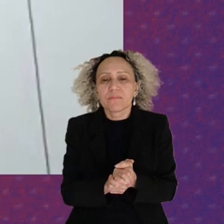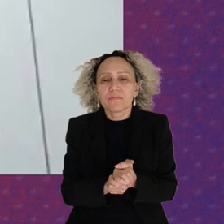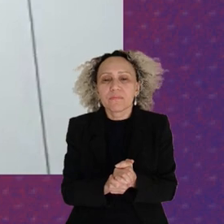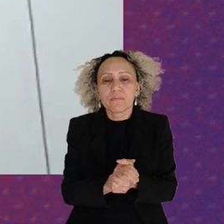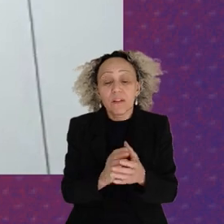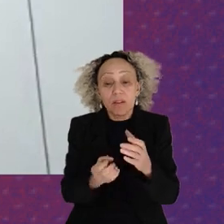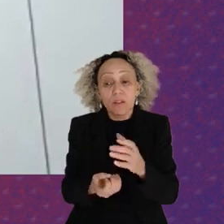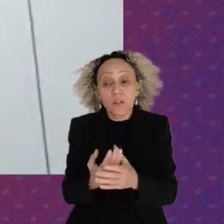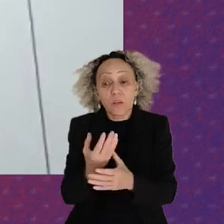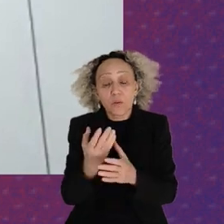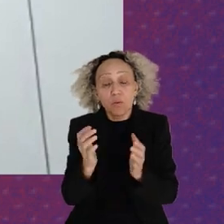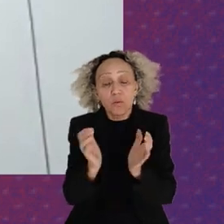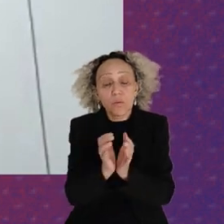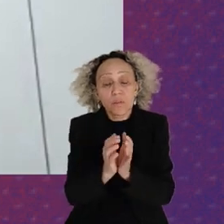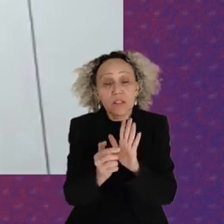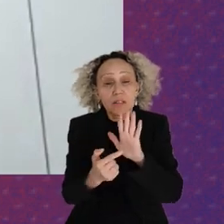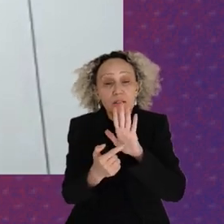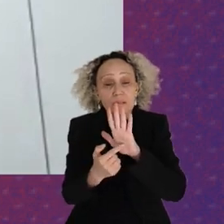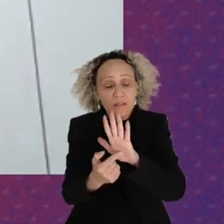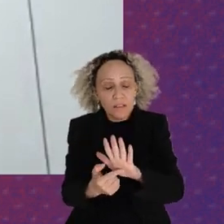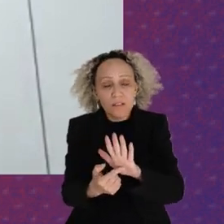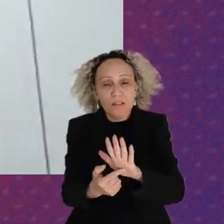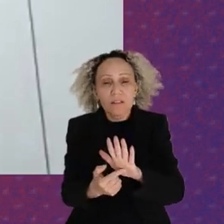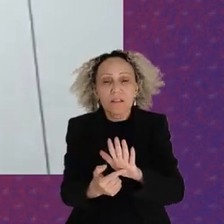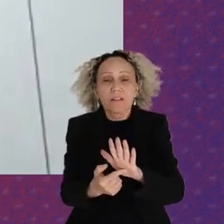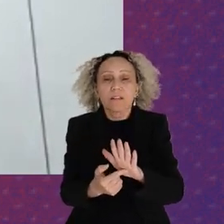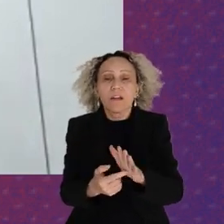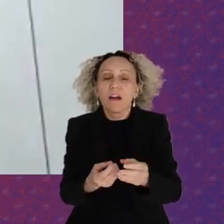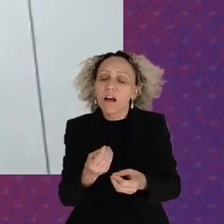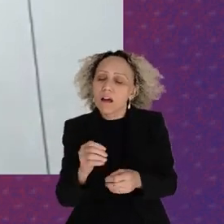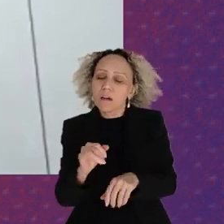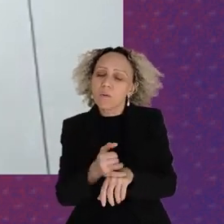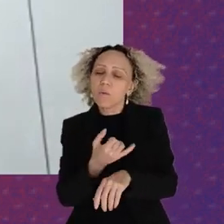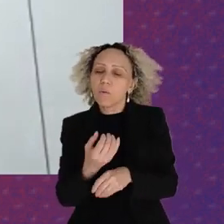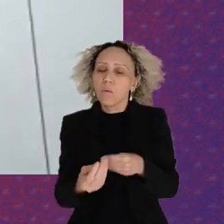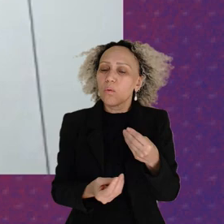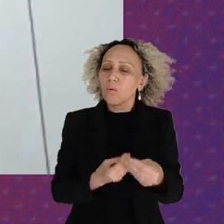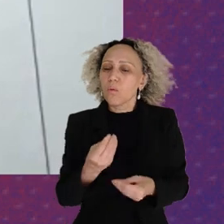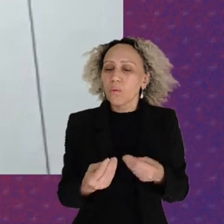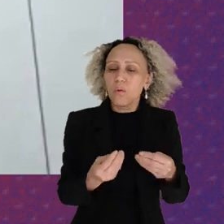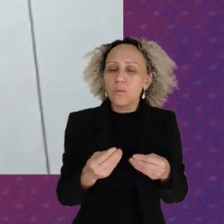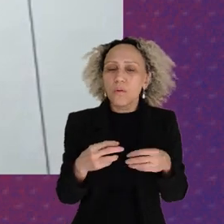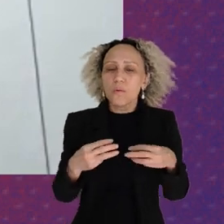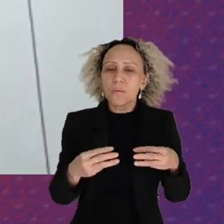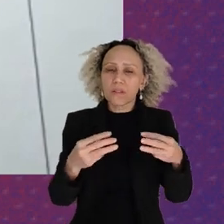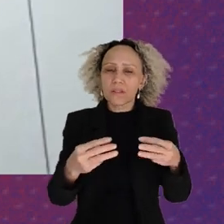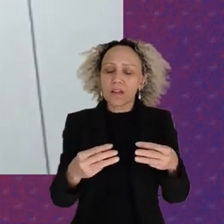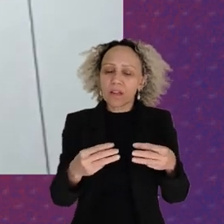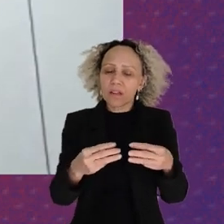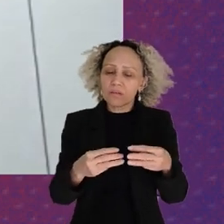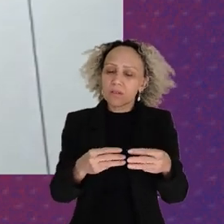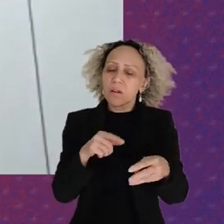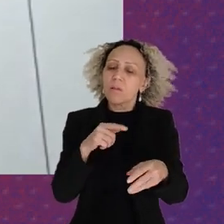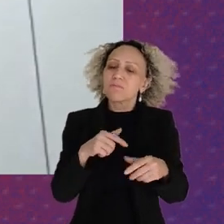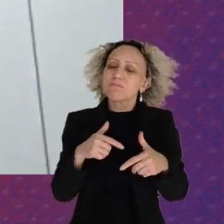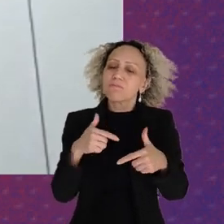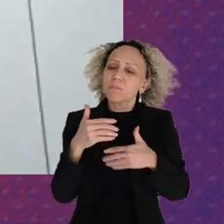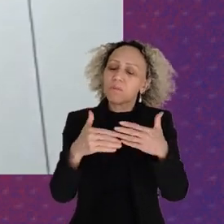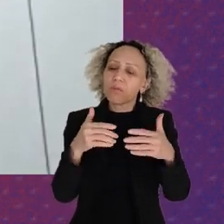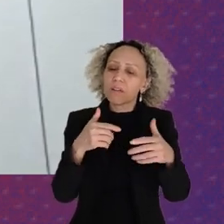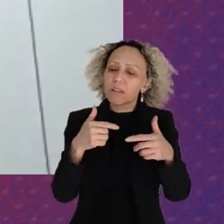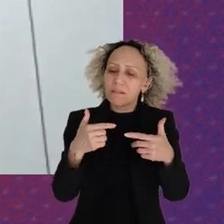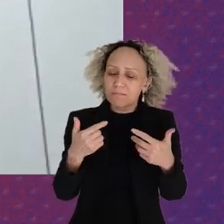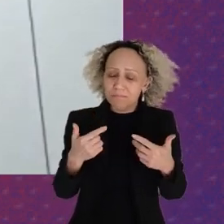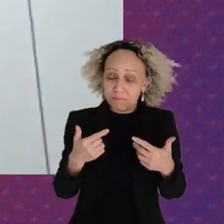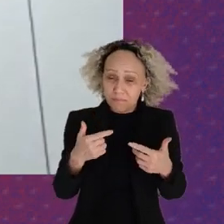tem que apresentar um plano de ação de como esses ministérios vão desenvolver suas ações no enfrentamento à violência política contra as mulheres